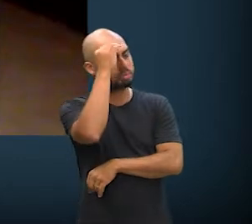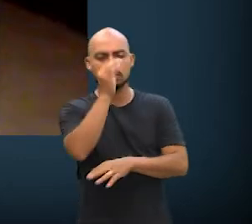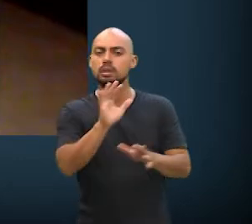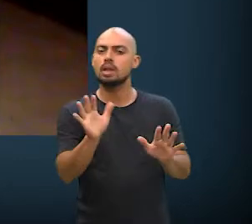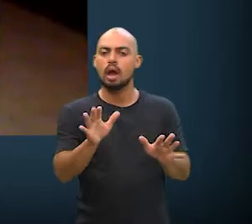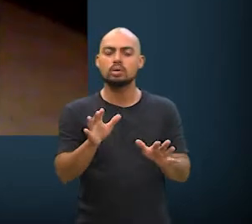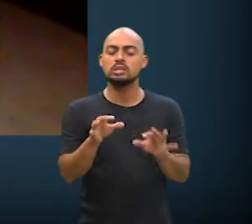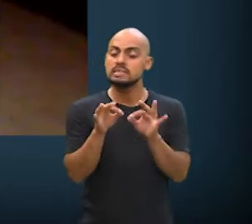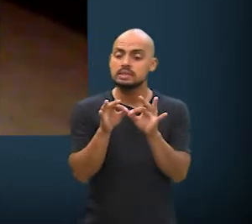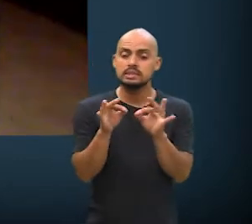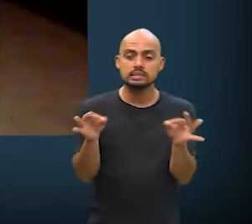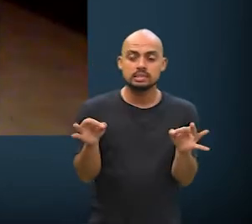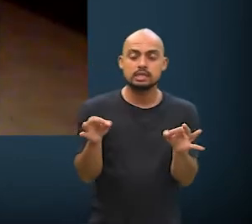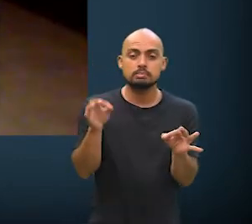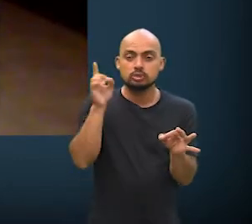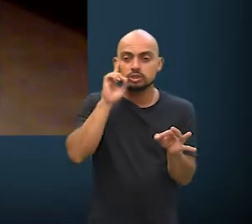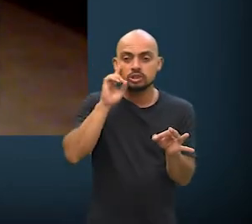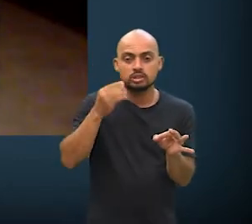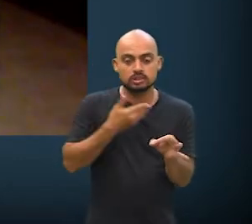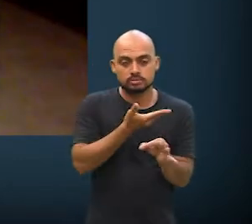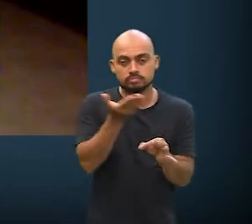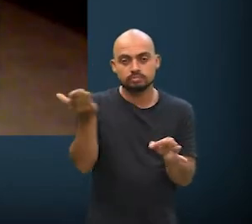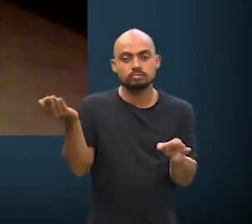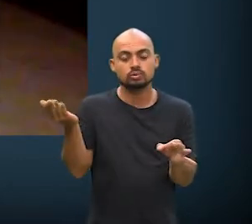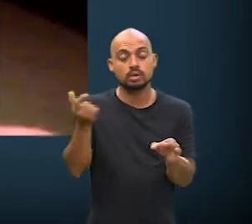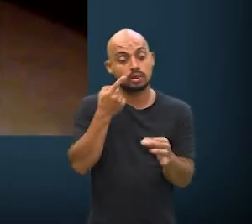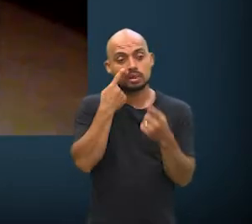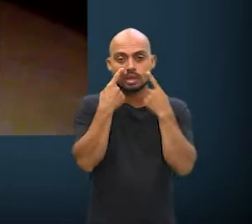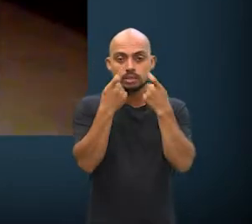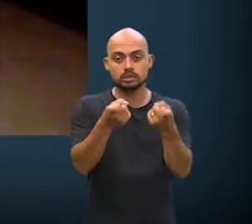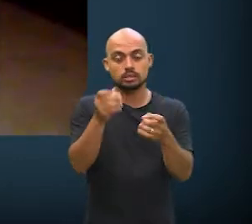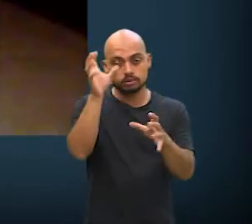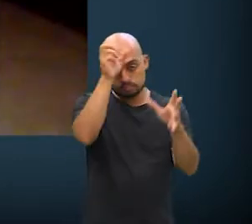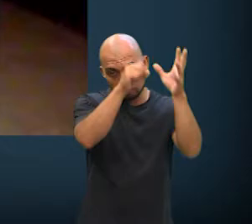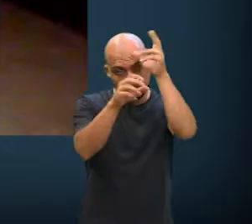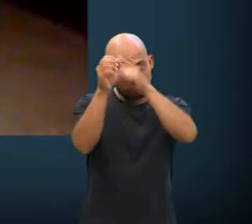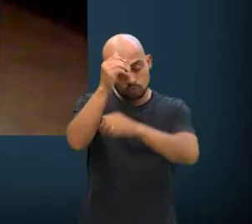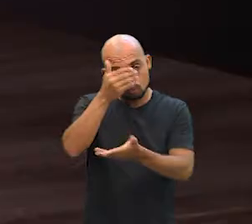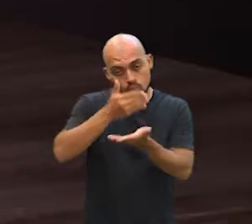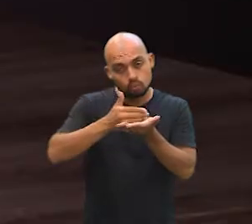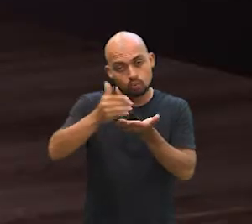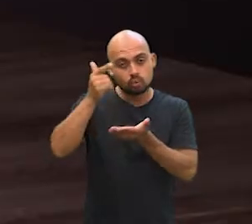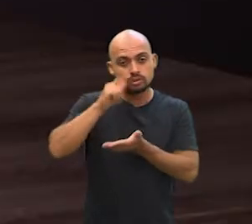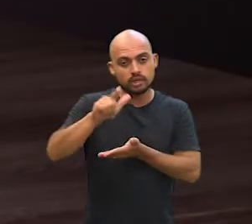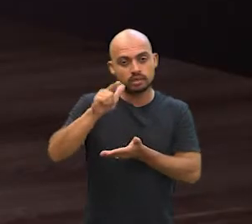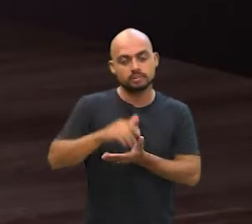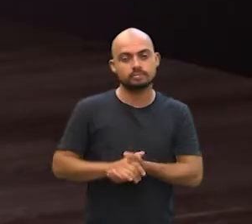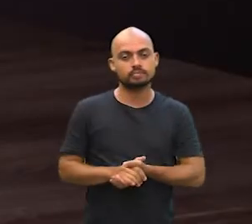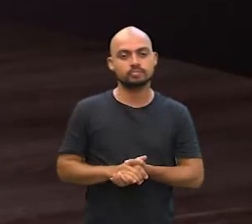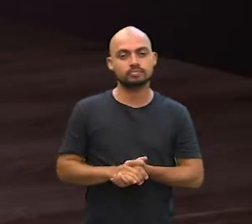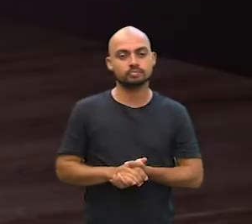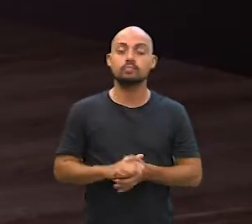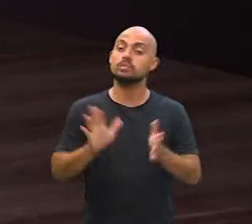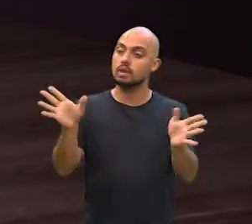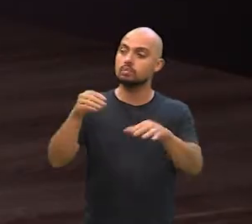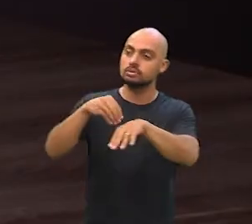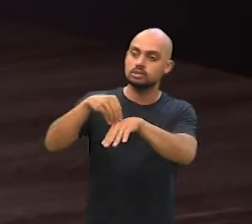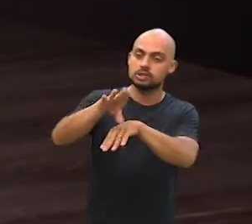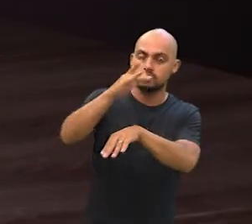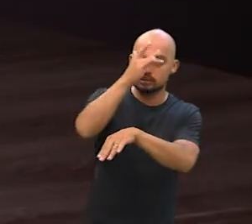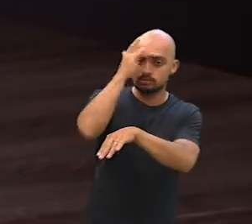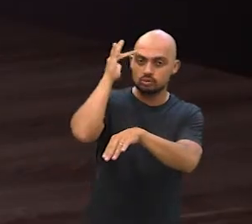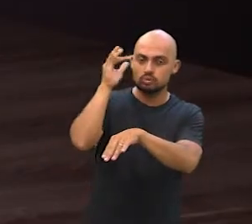que é o mais interessante, né? E aí é onde a gente começa a trabalhar em cima disso. E é através dessas dicas que as